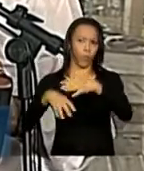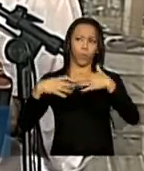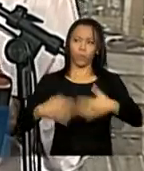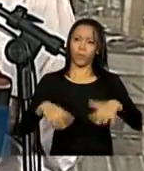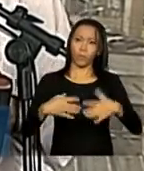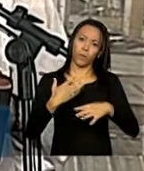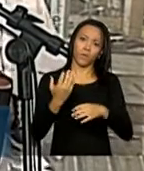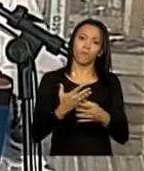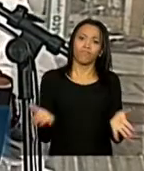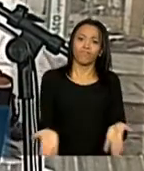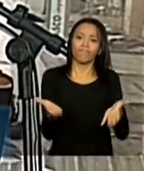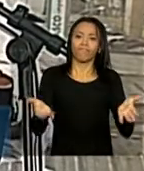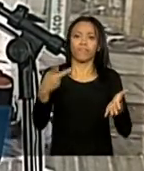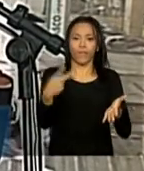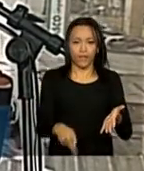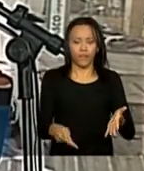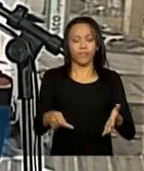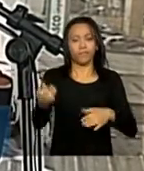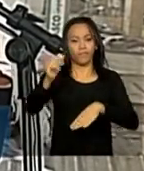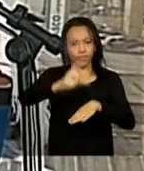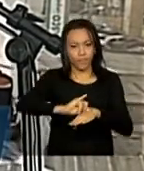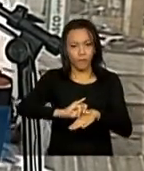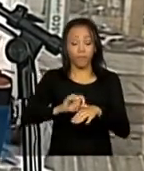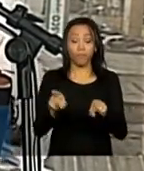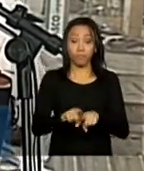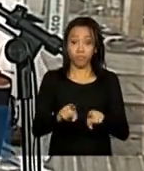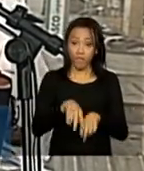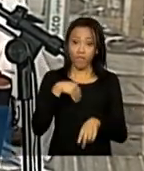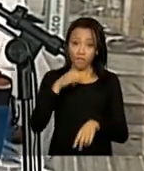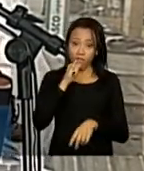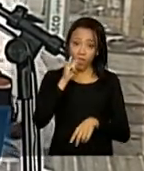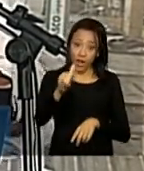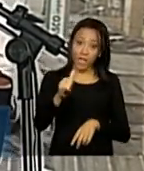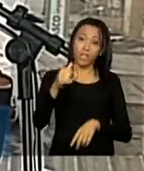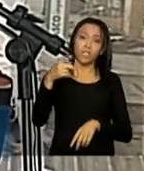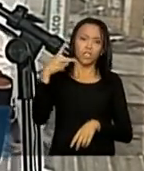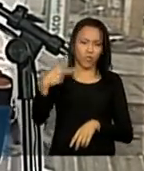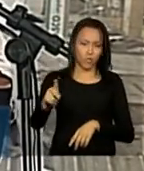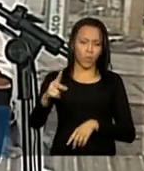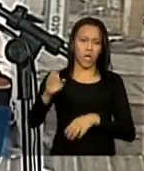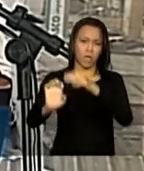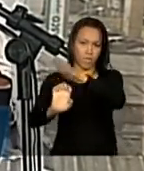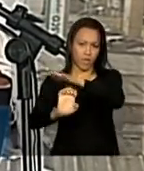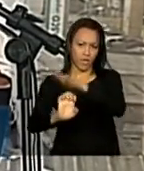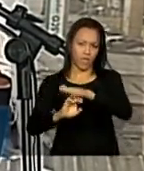de Salvador, e dizer que a empresa e seus engenheiros e seus